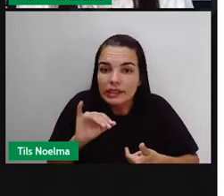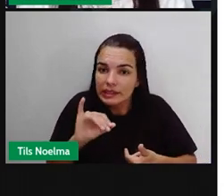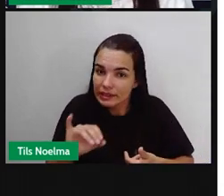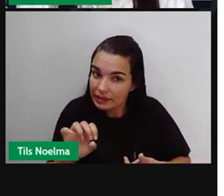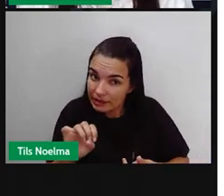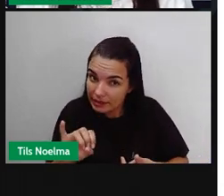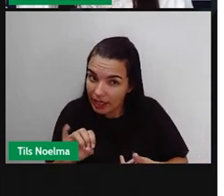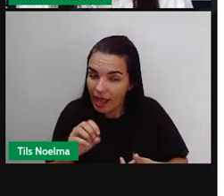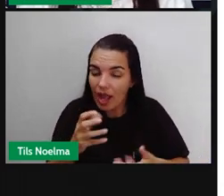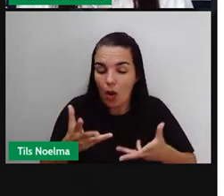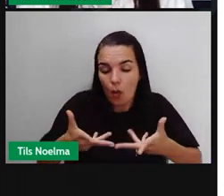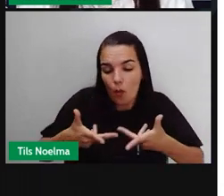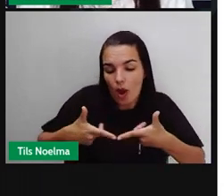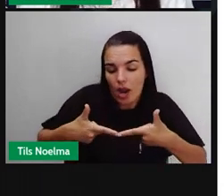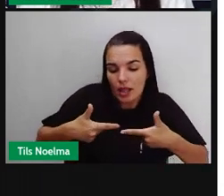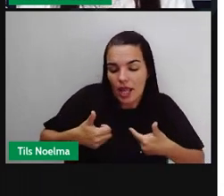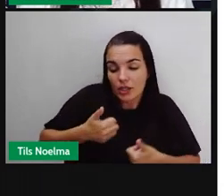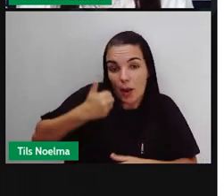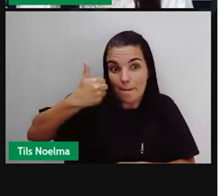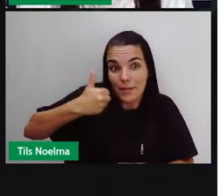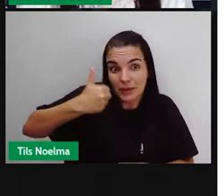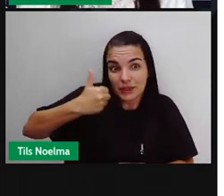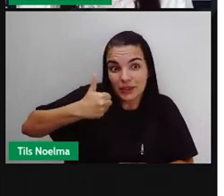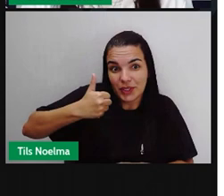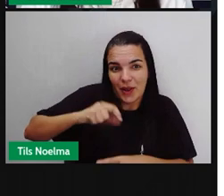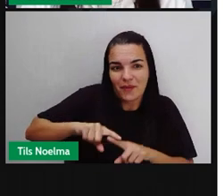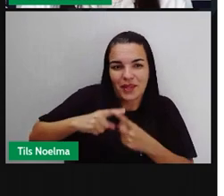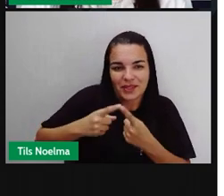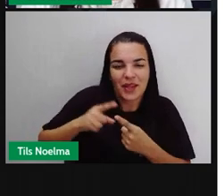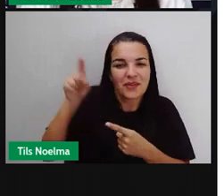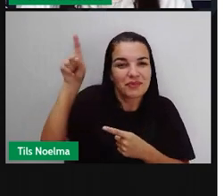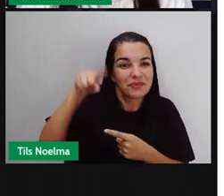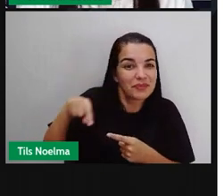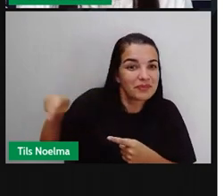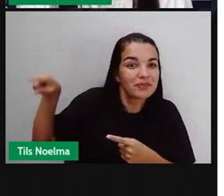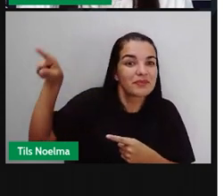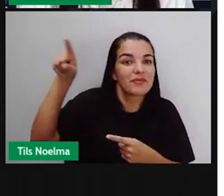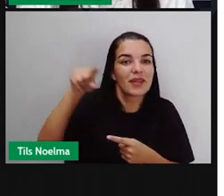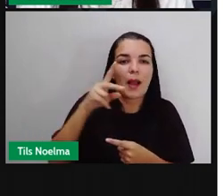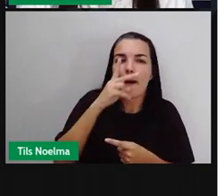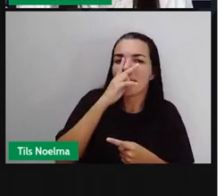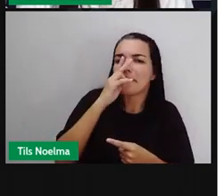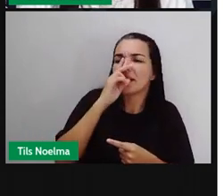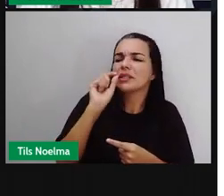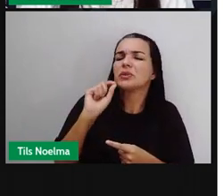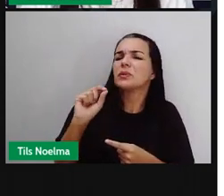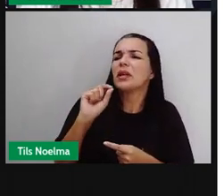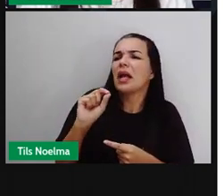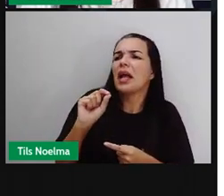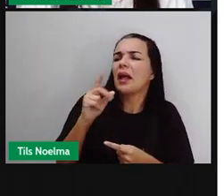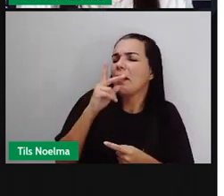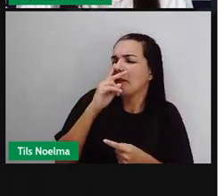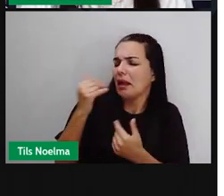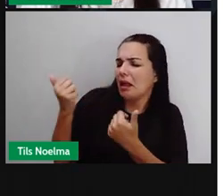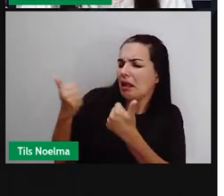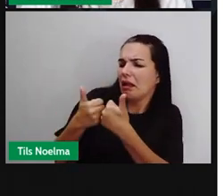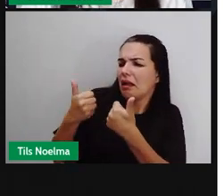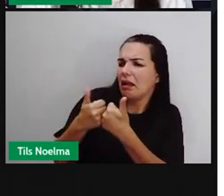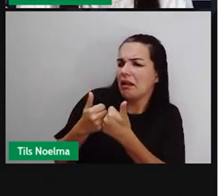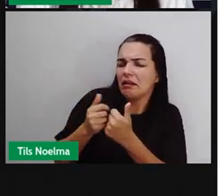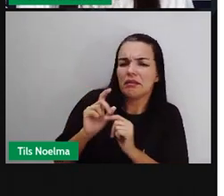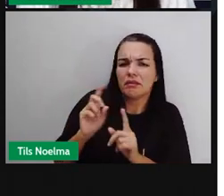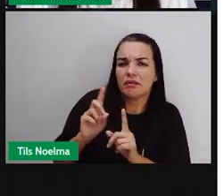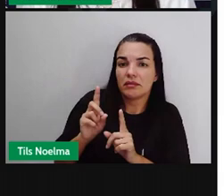se revela como algo positivo, todas as adjetivações acima firmadas parecem não denotar tal aspecto. Vocês